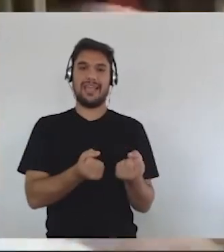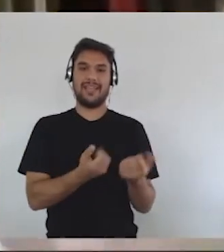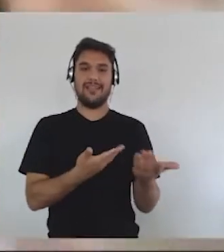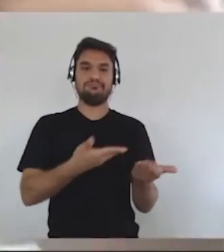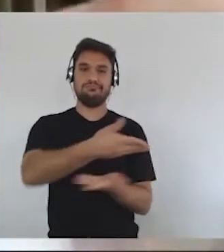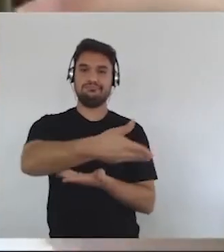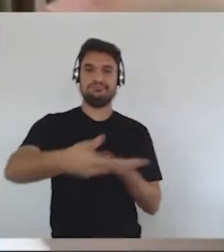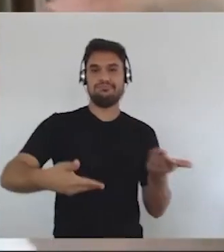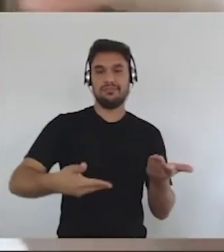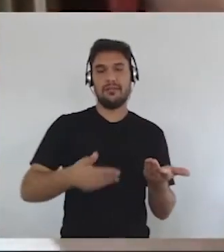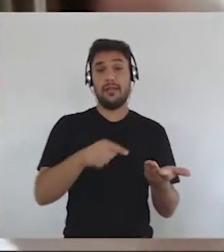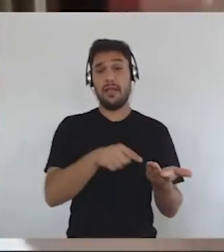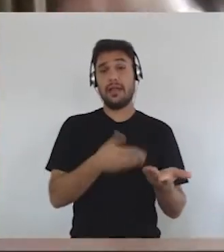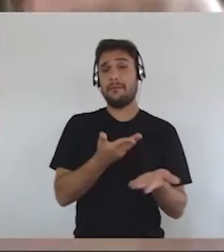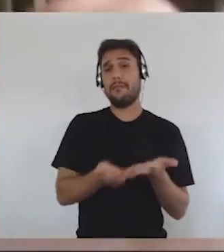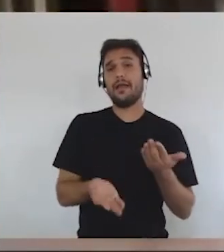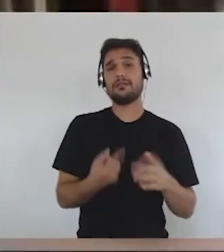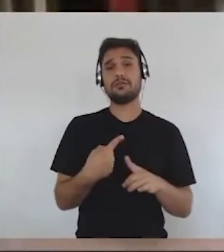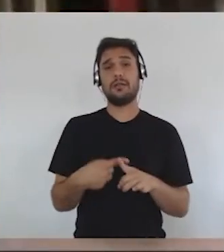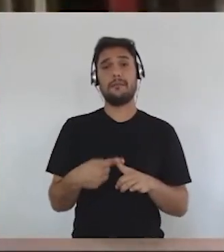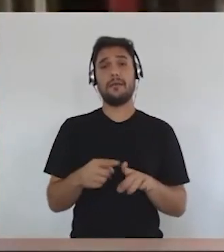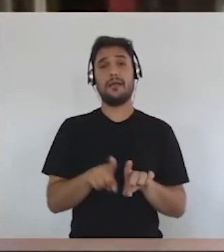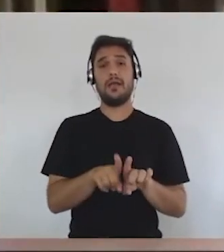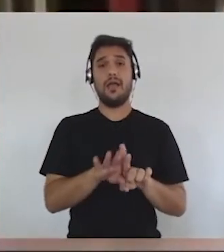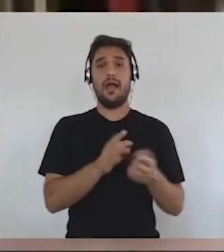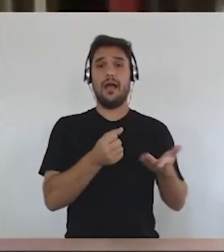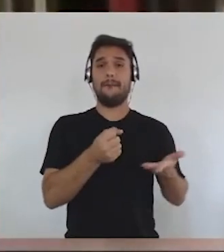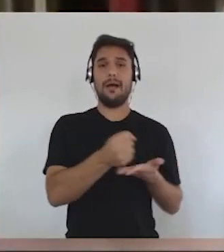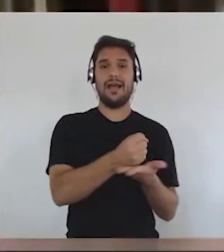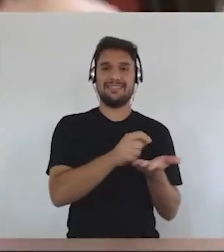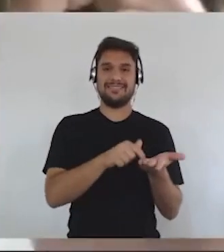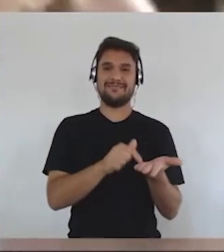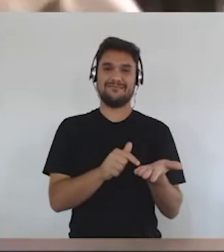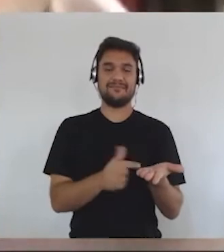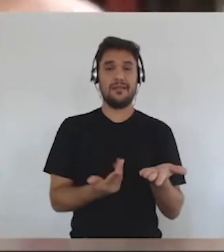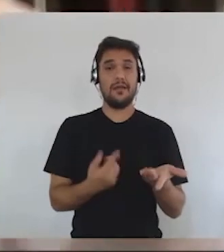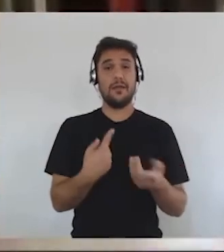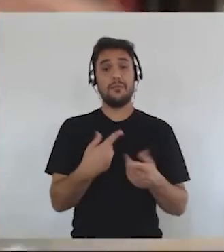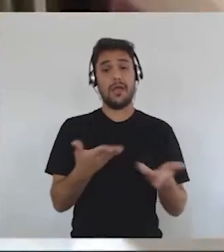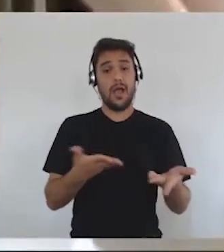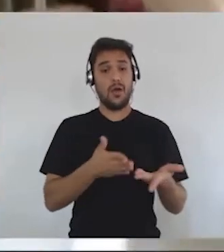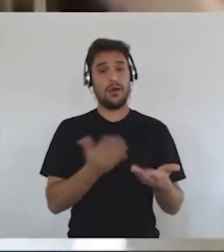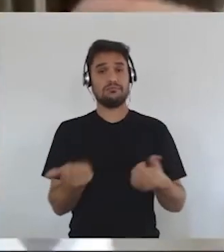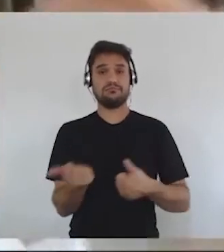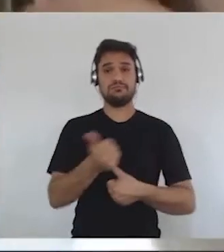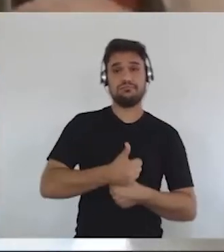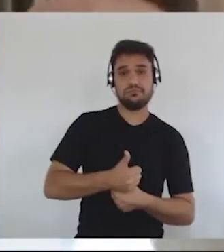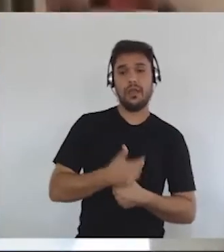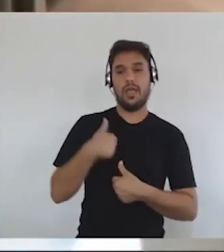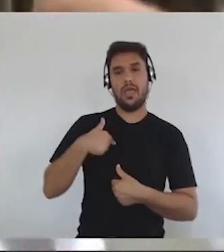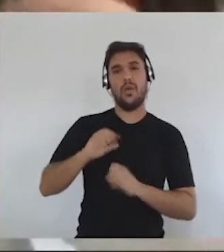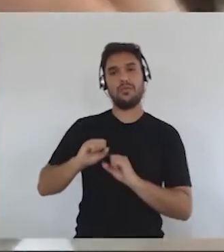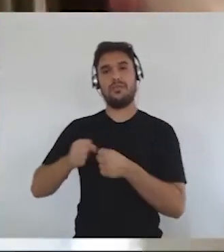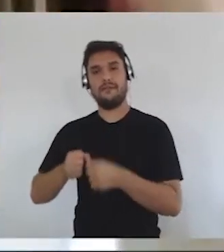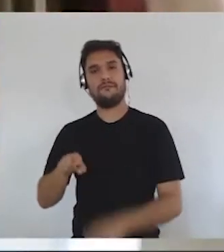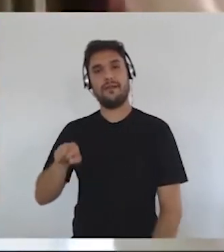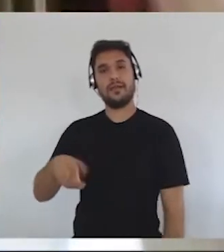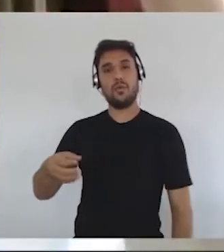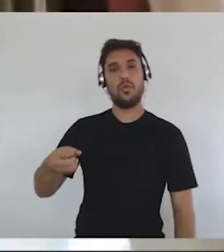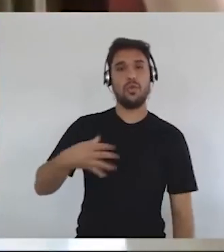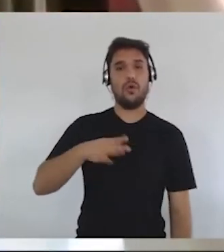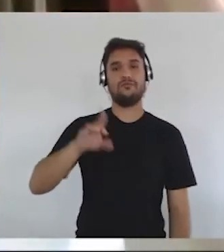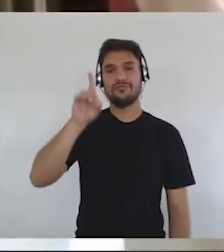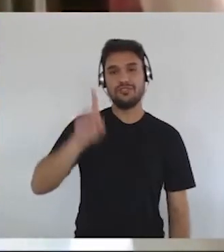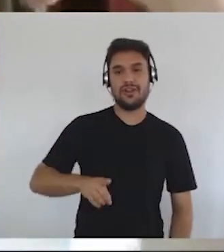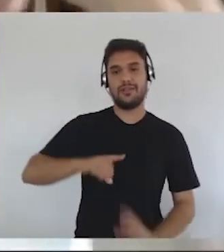ele perde, no meu entender, completamente as suas bases justificadoras, para dar lugar àquilo que defendo há mais de 20 anos, esse novo